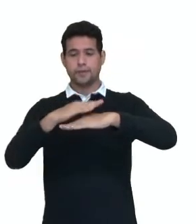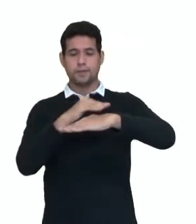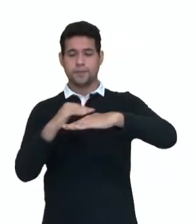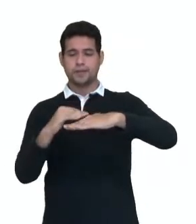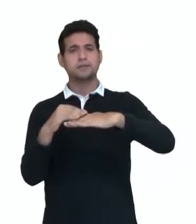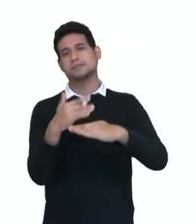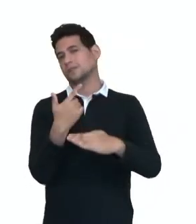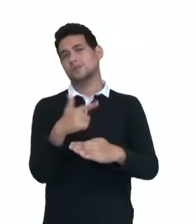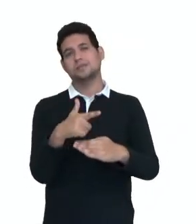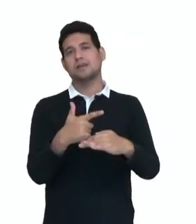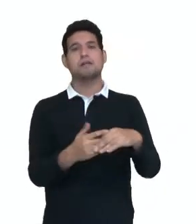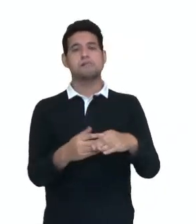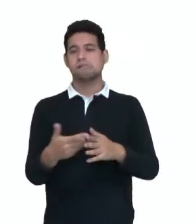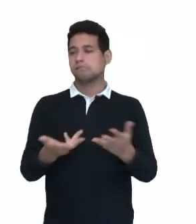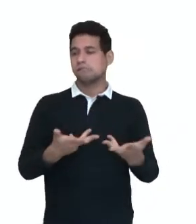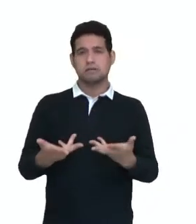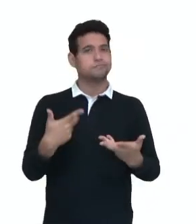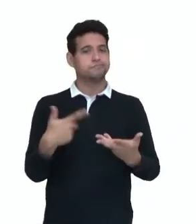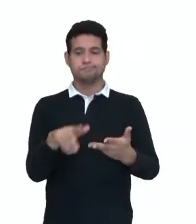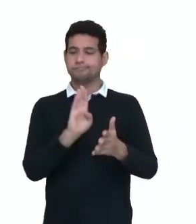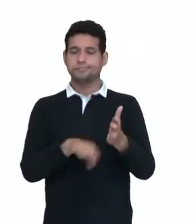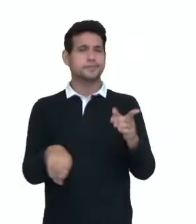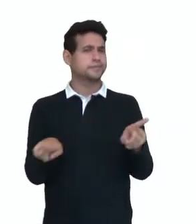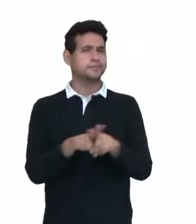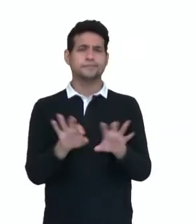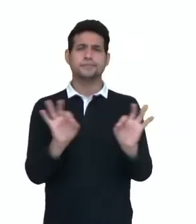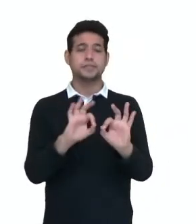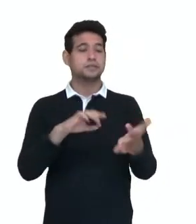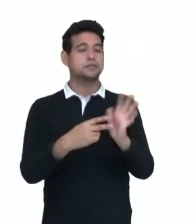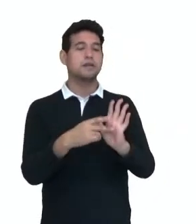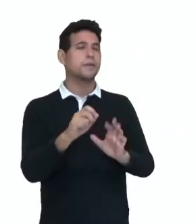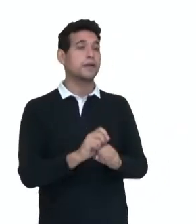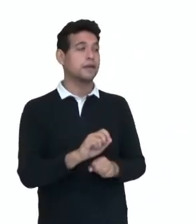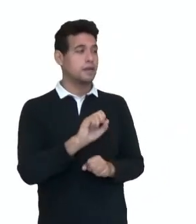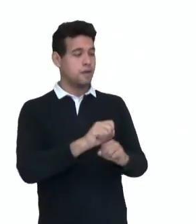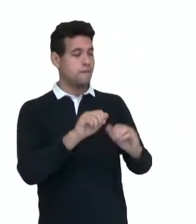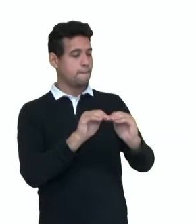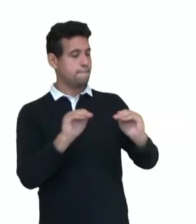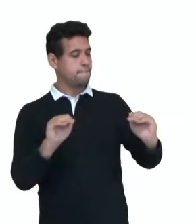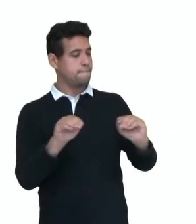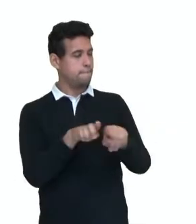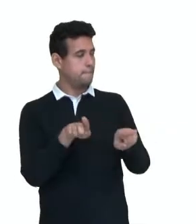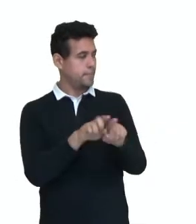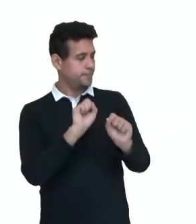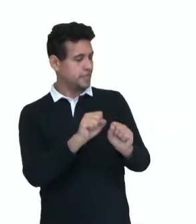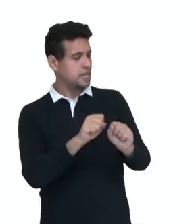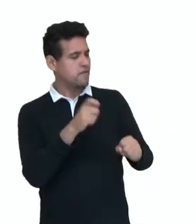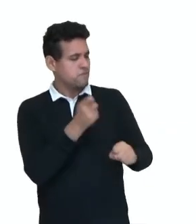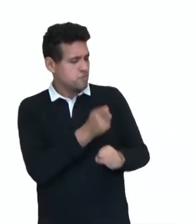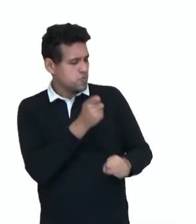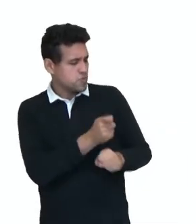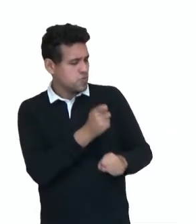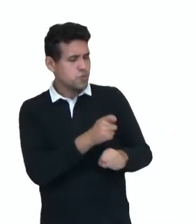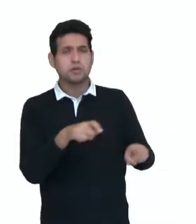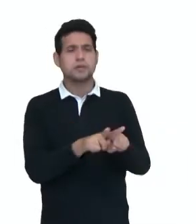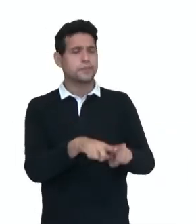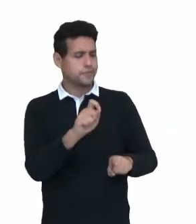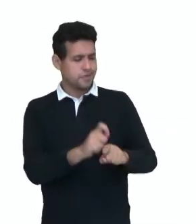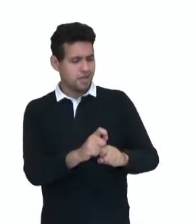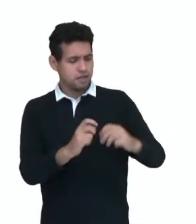né? Não tem como retirar. Trata-se de uma superfície plana, rígida